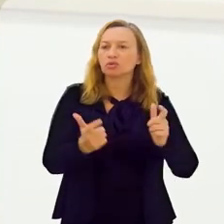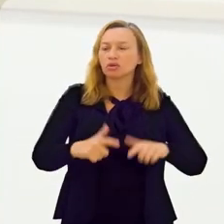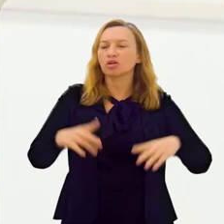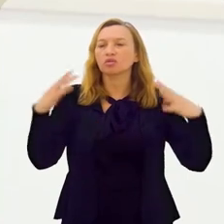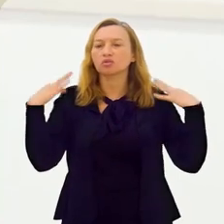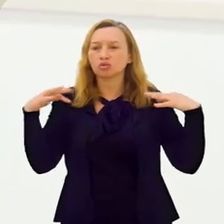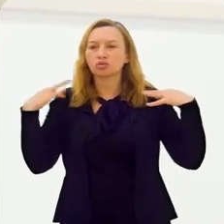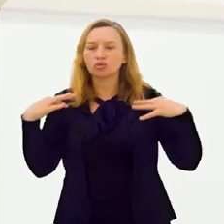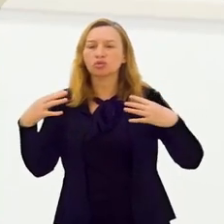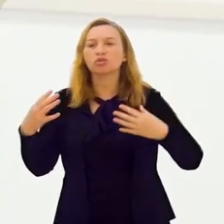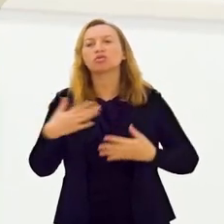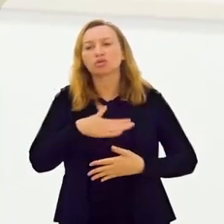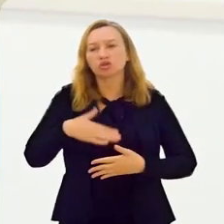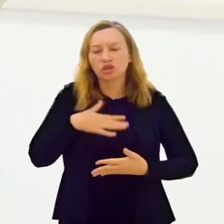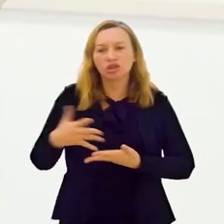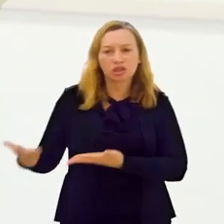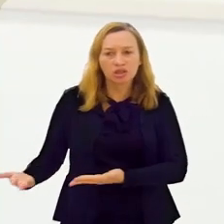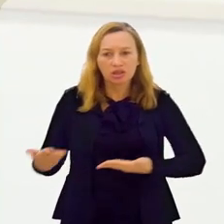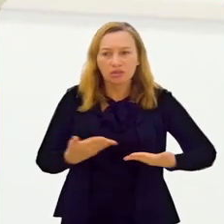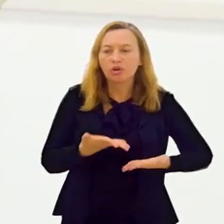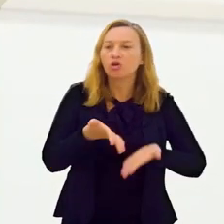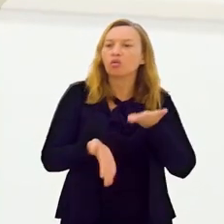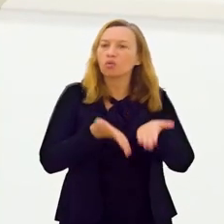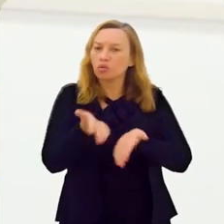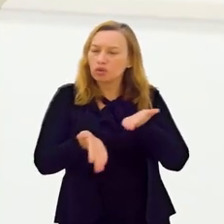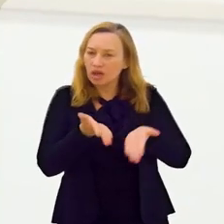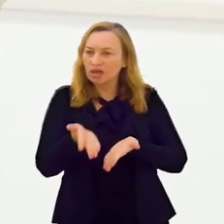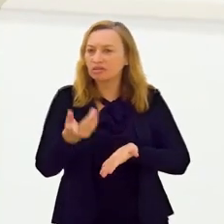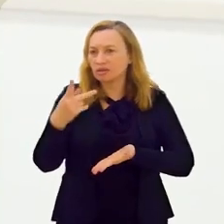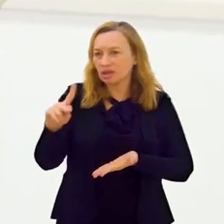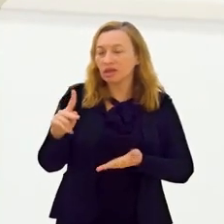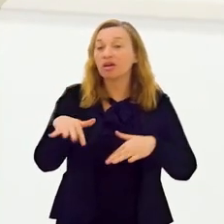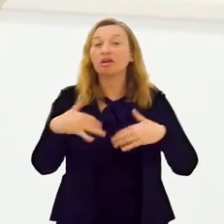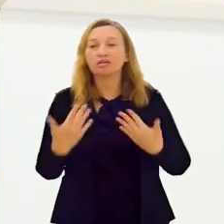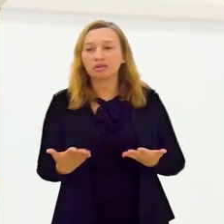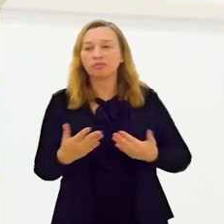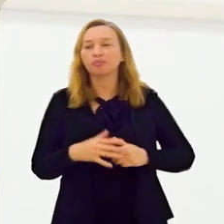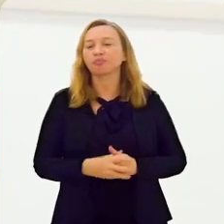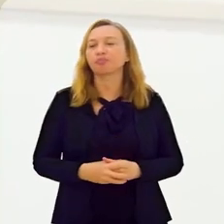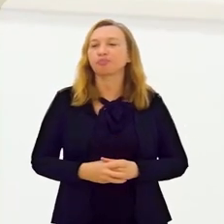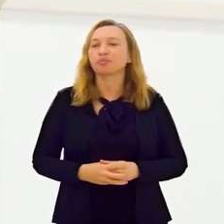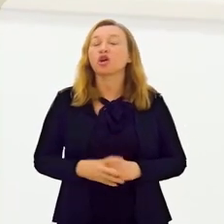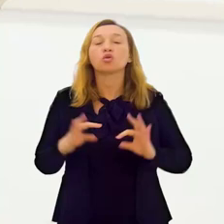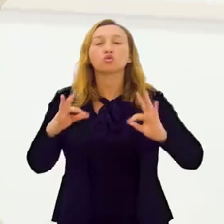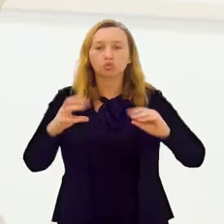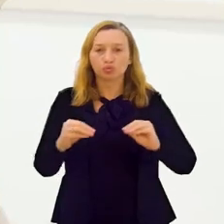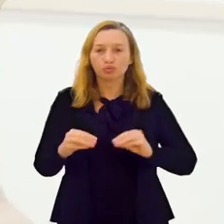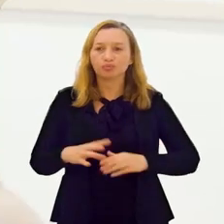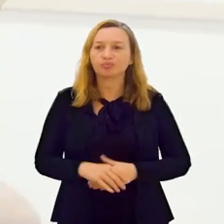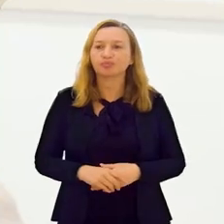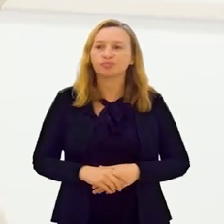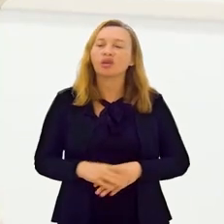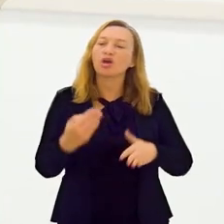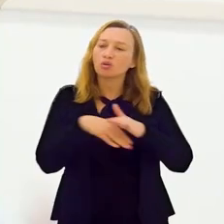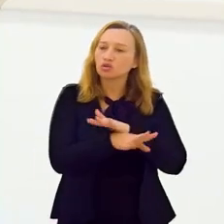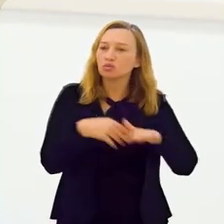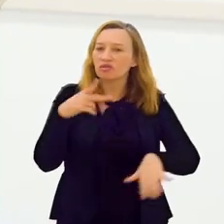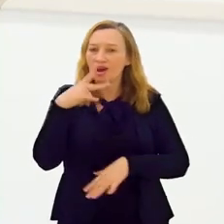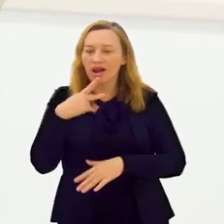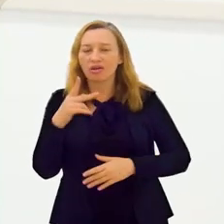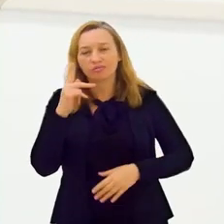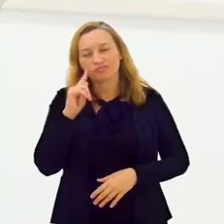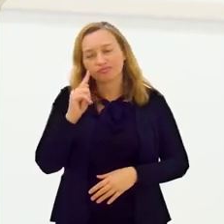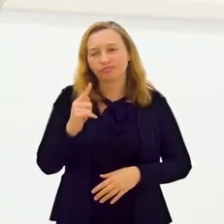condições em que o turista gostaria de receber o tratamento, o atendimento dele. Enfim,